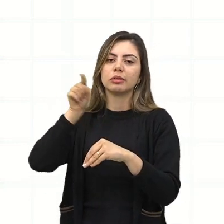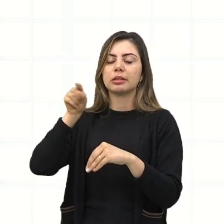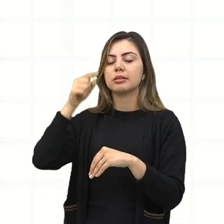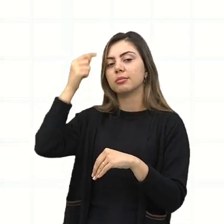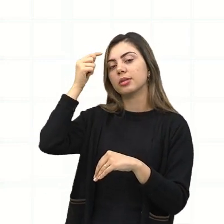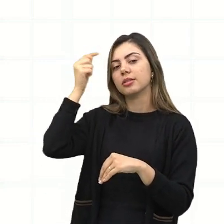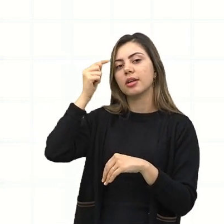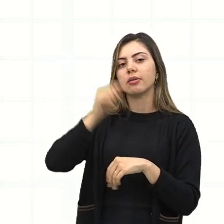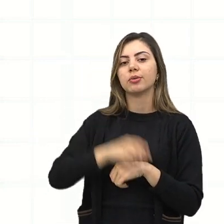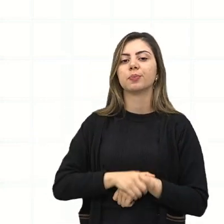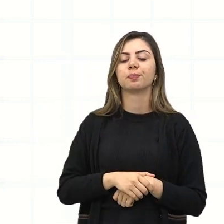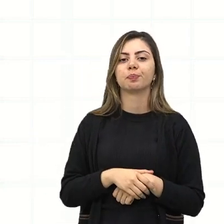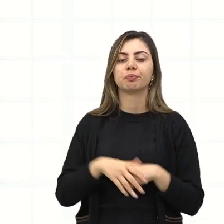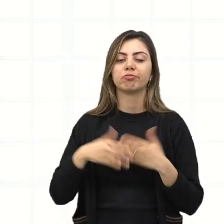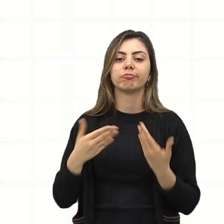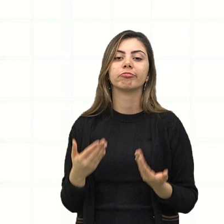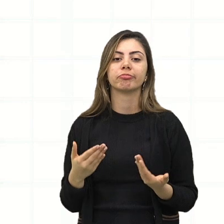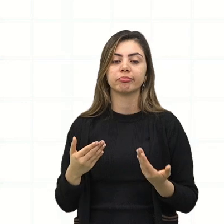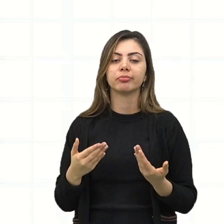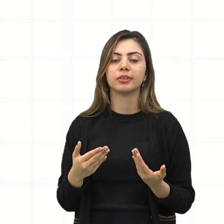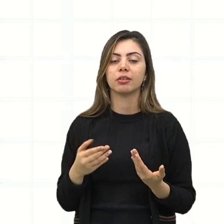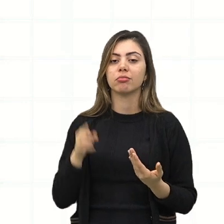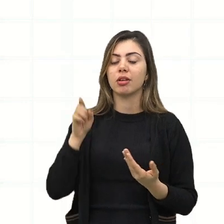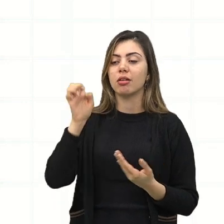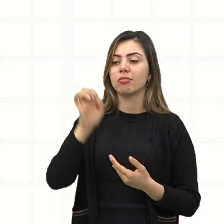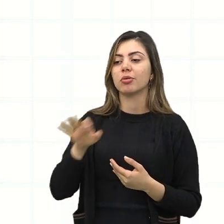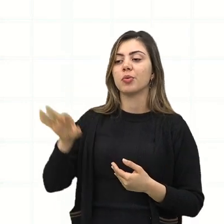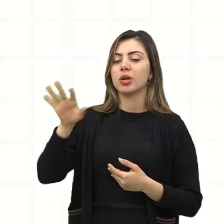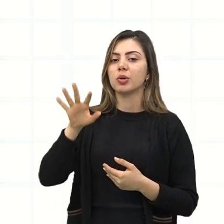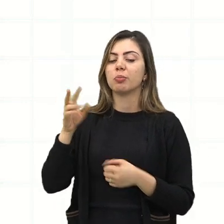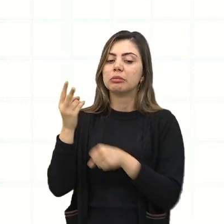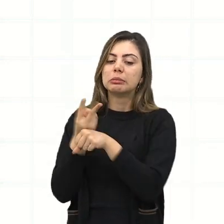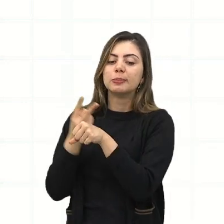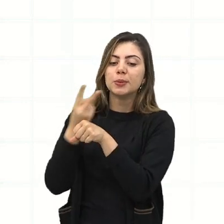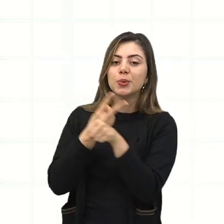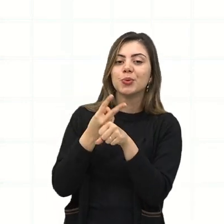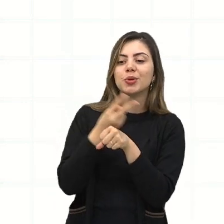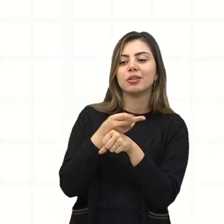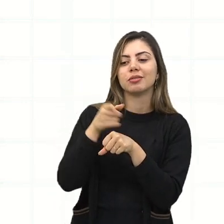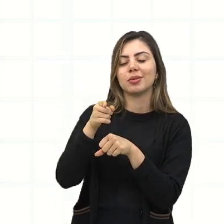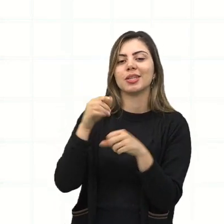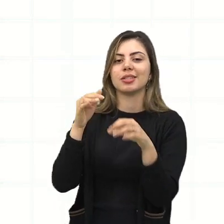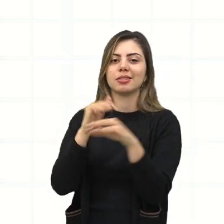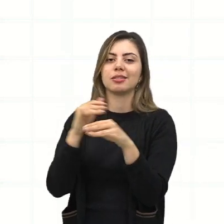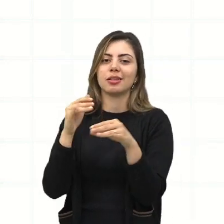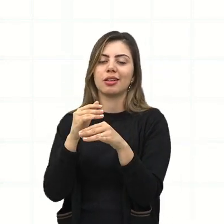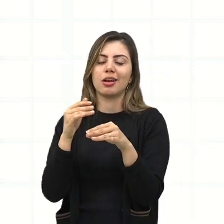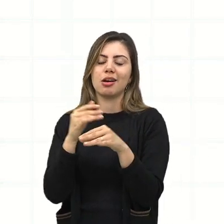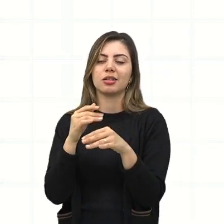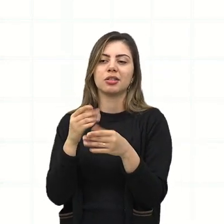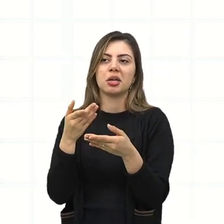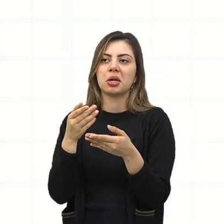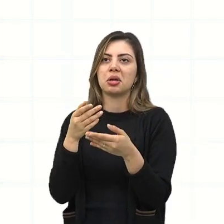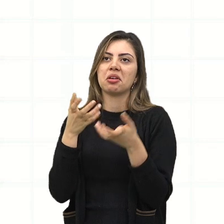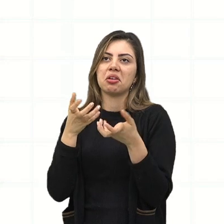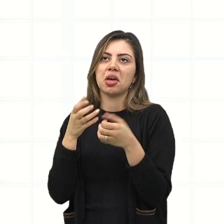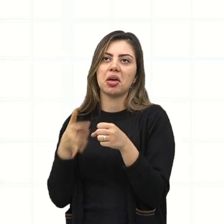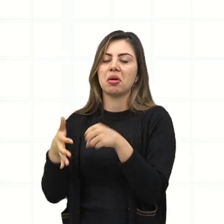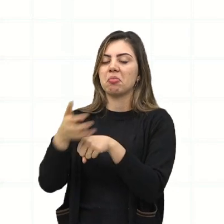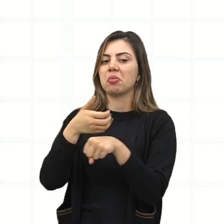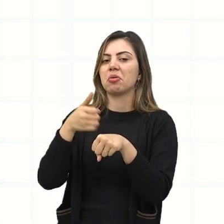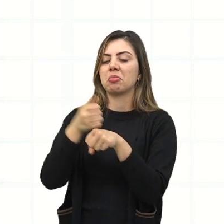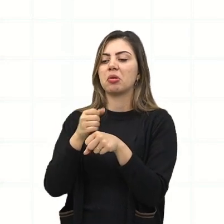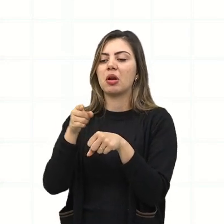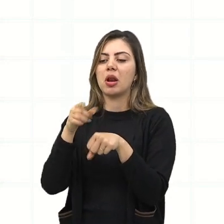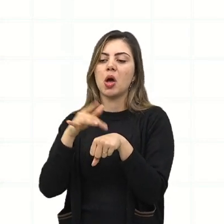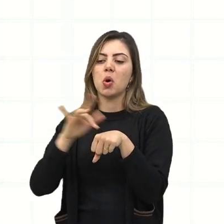ouro e os europeus acabavam buscando essa cidade, querendo descobri-la para conquistá-la e extrair